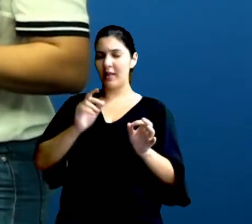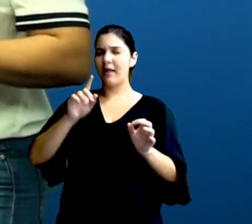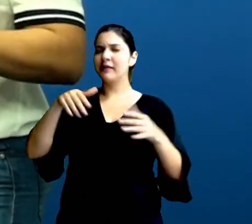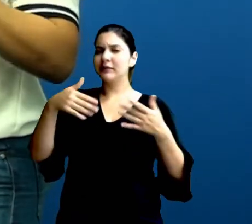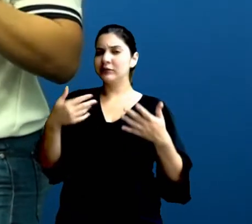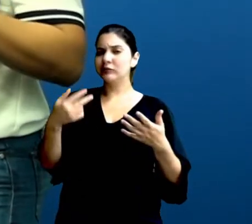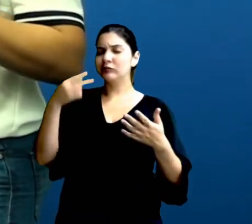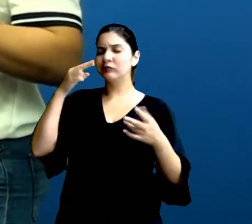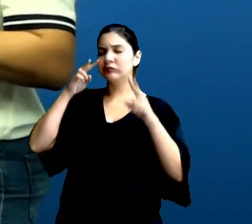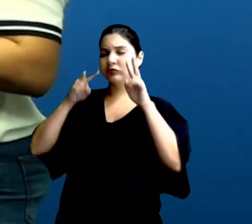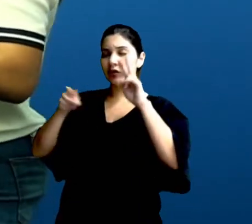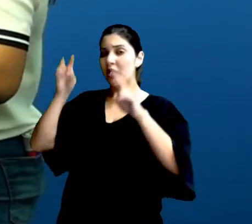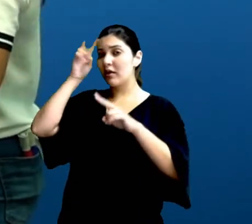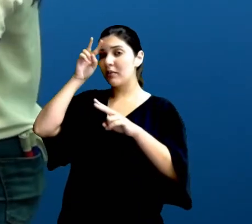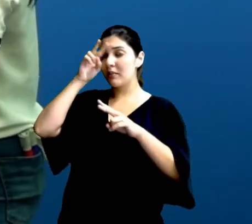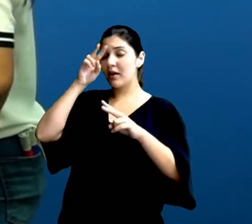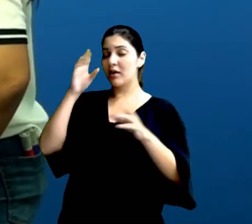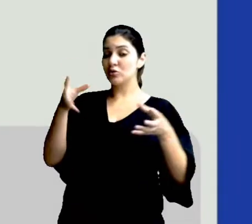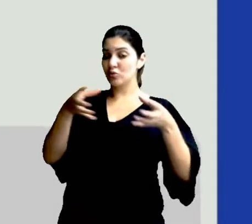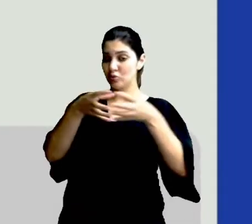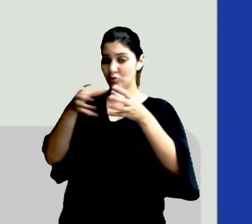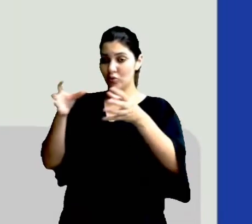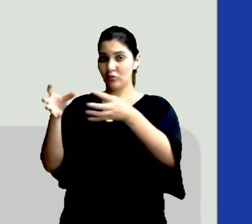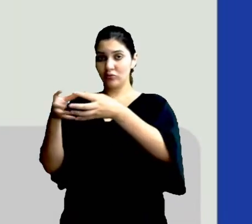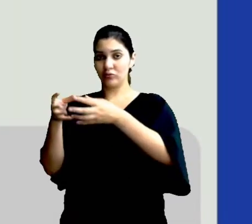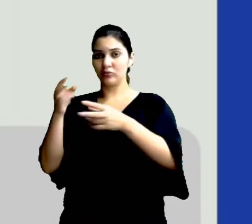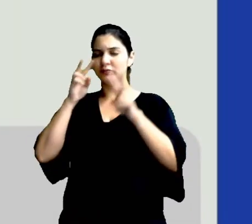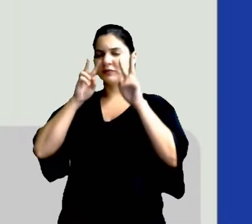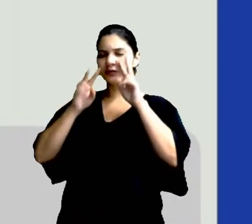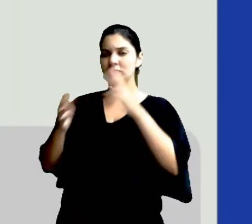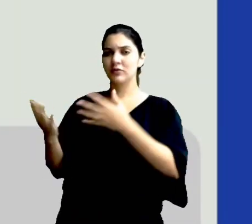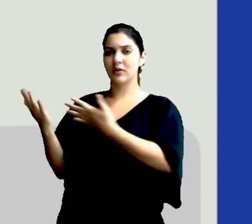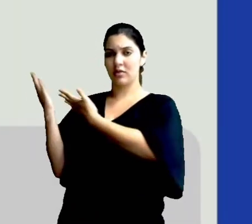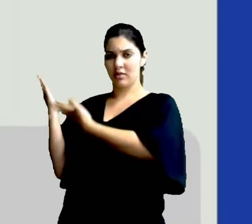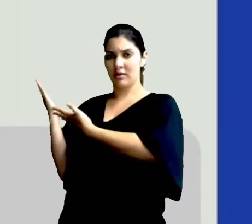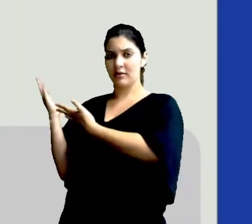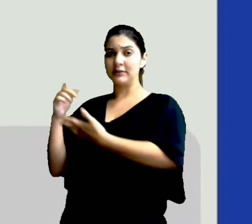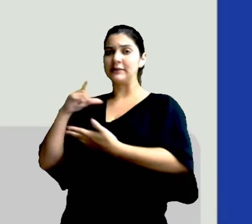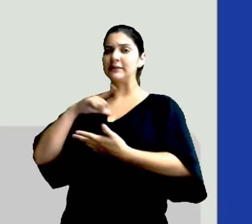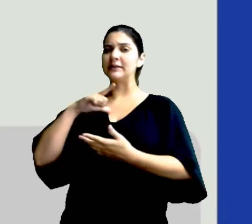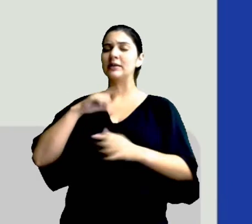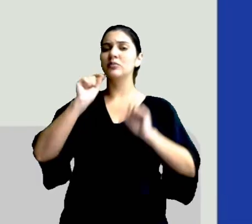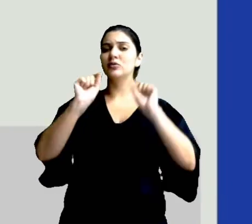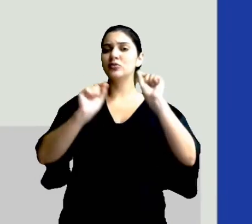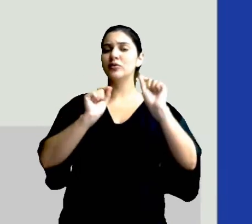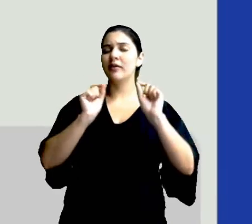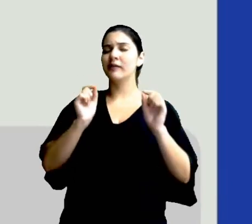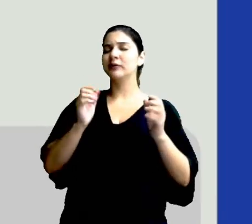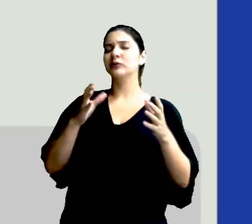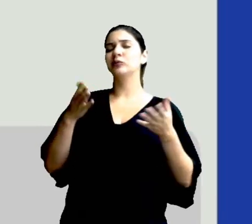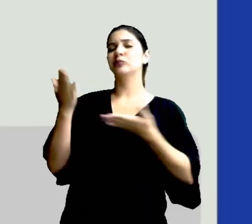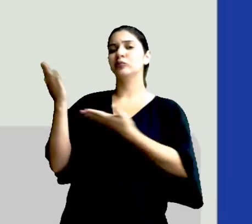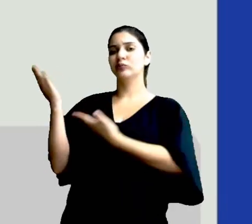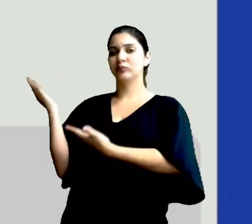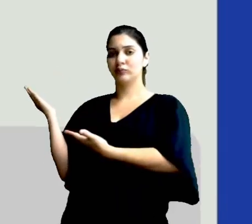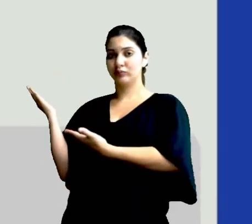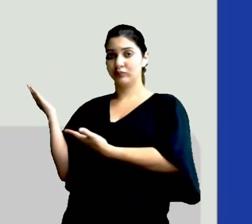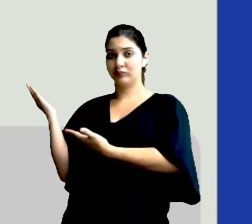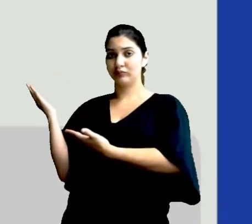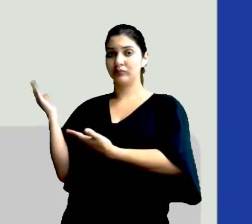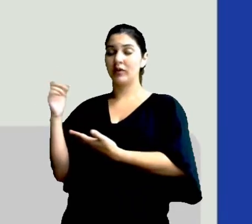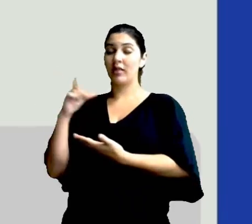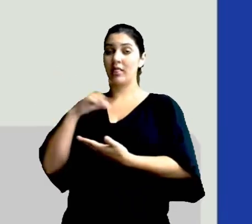vamos recordar esses conjuntos? Olha aqui, olha eles aqui. Então, nós temos aqui, ó, esses conjuntos. Nós